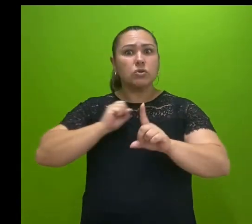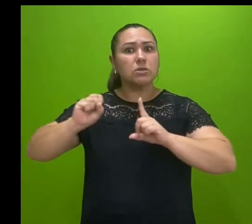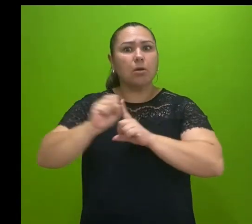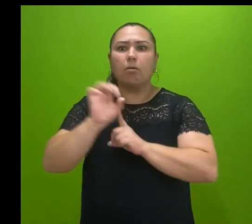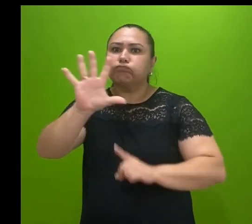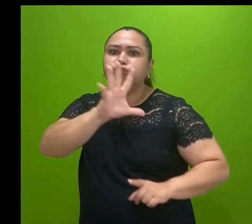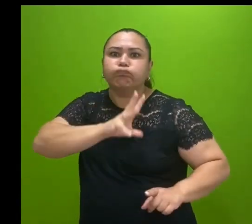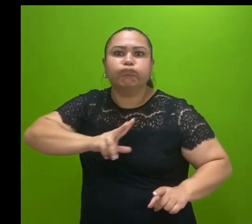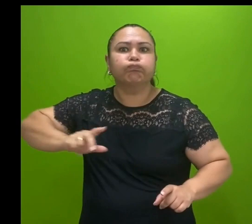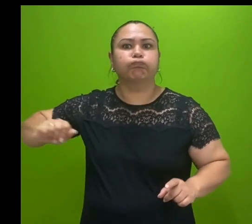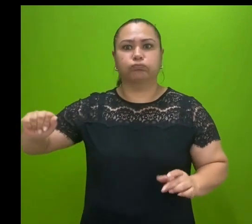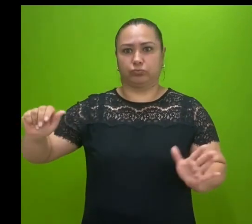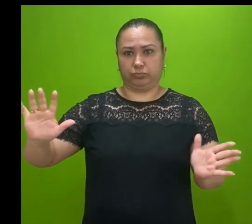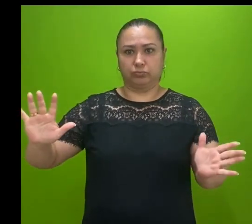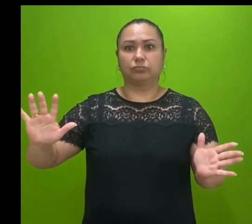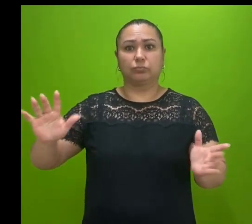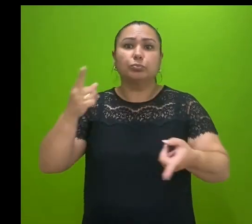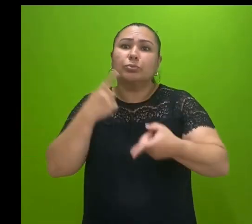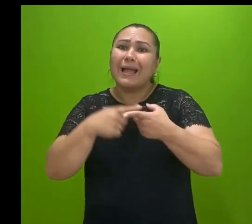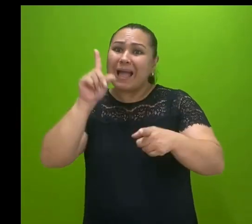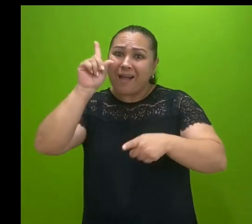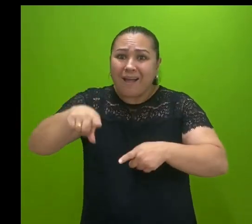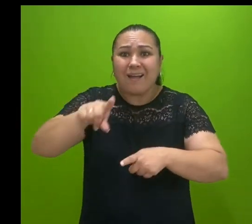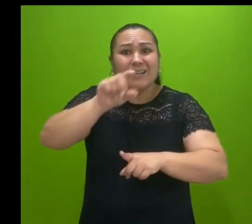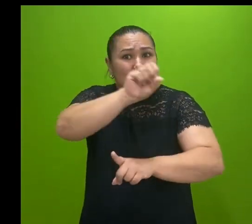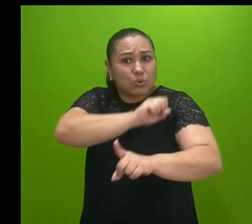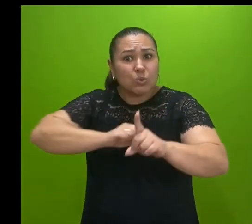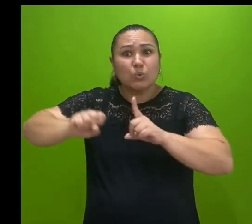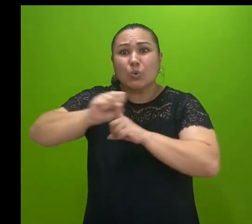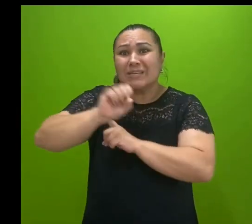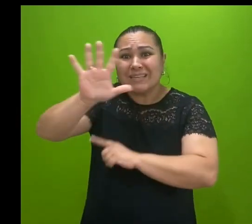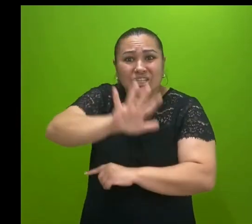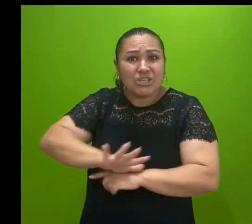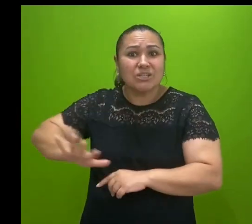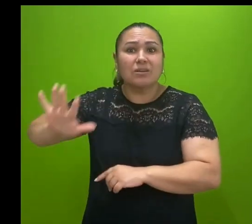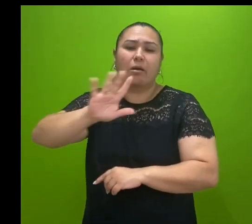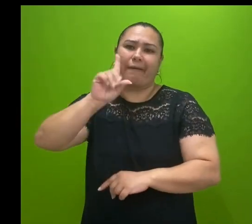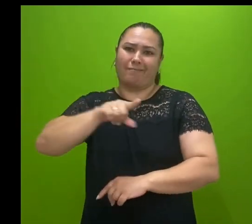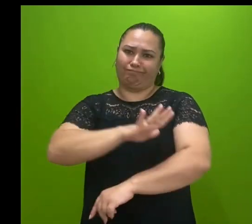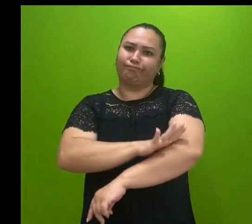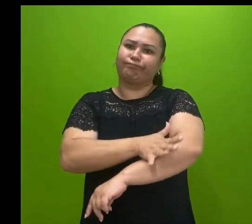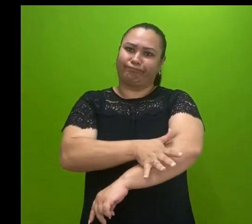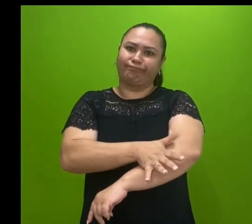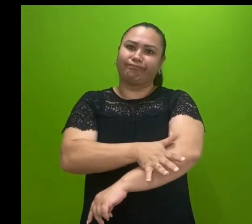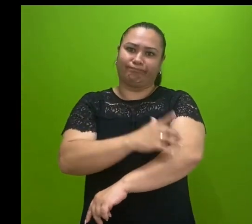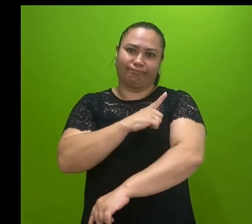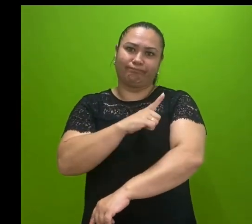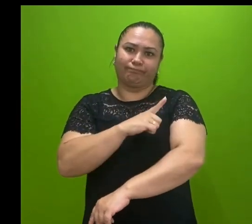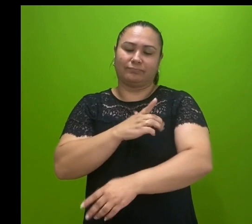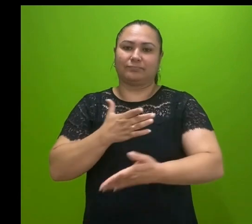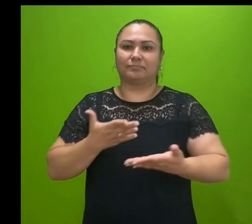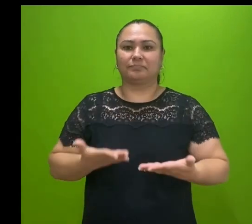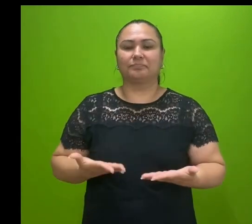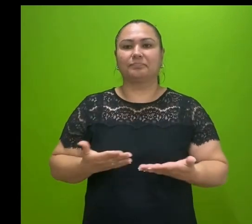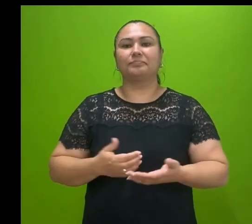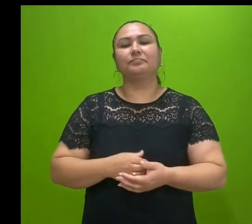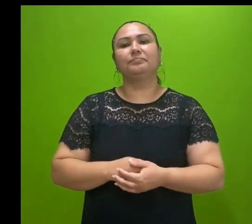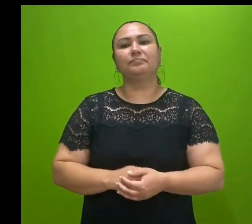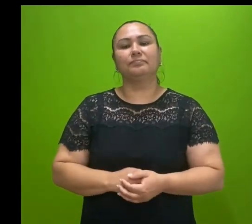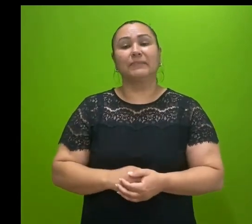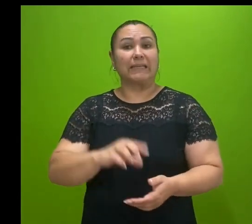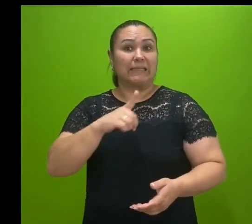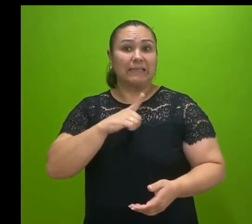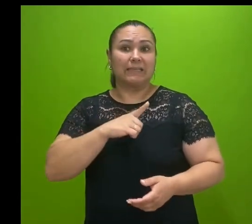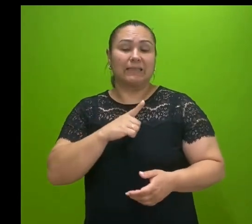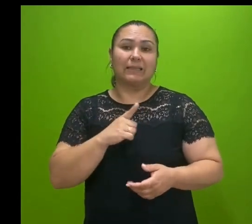dos negros, é da sociedade como um todo, tá? Porque é a sociedade como um todo que é